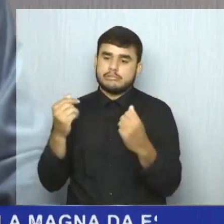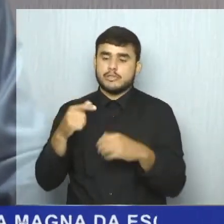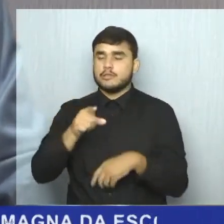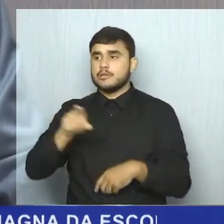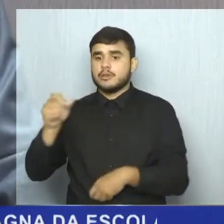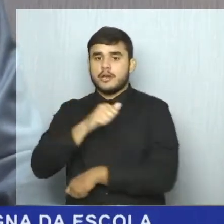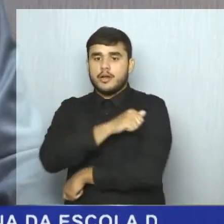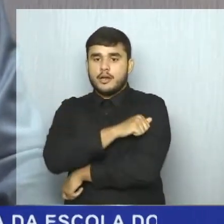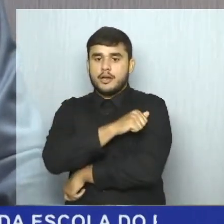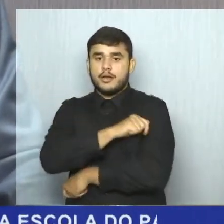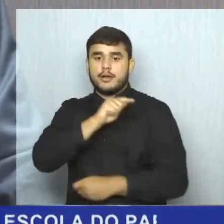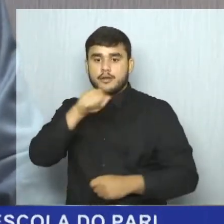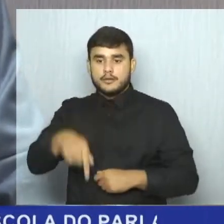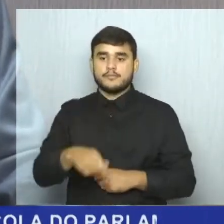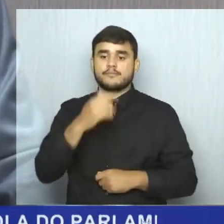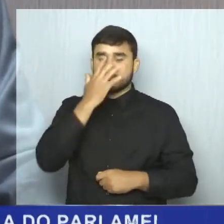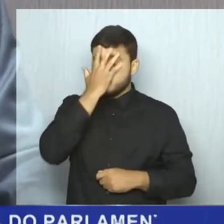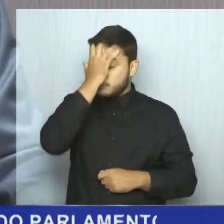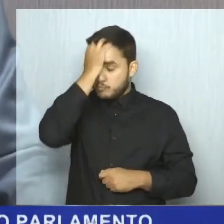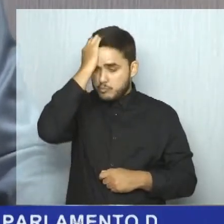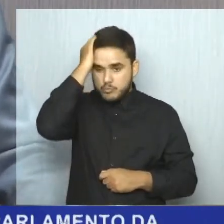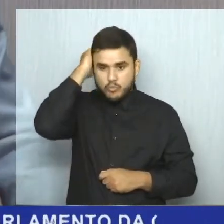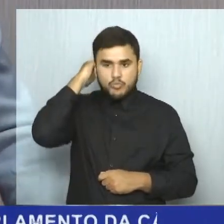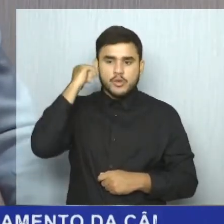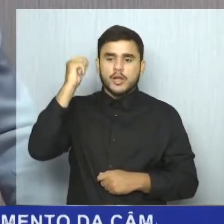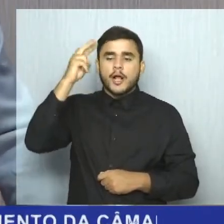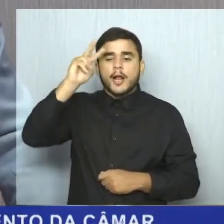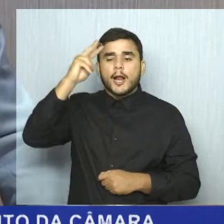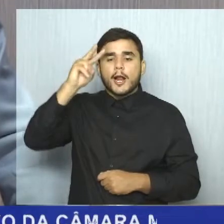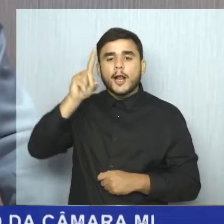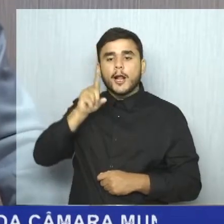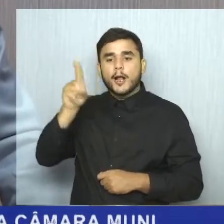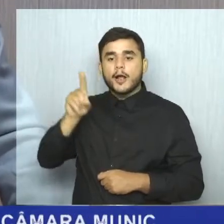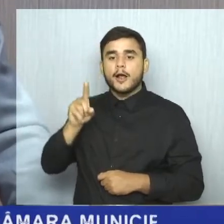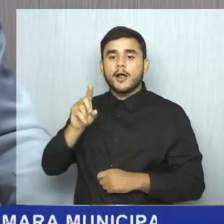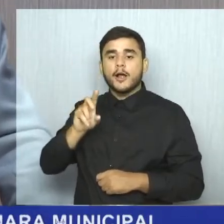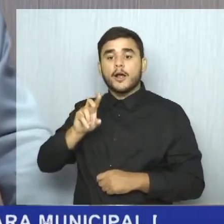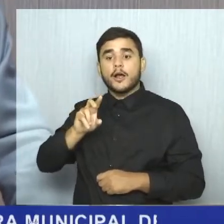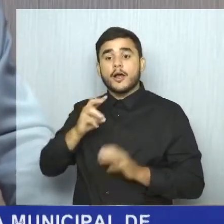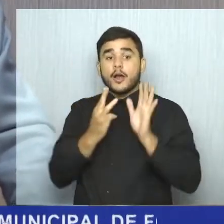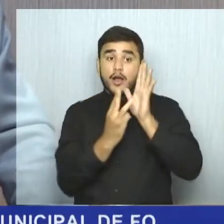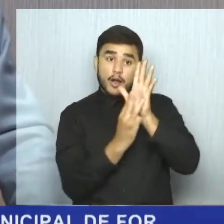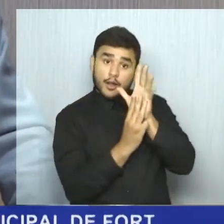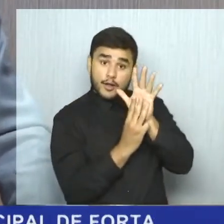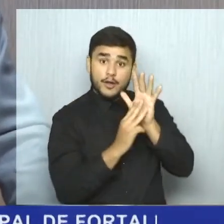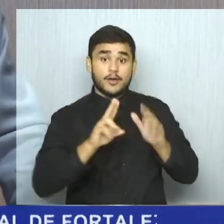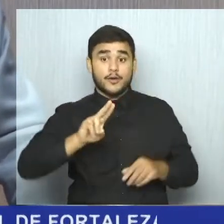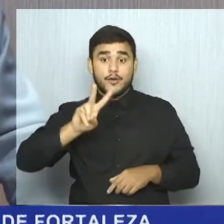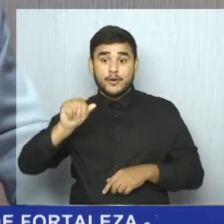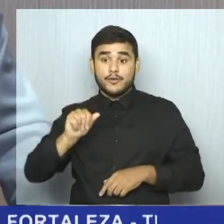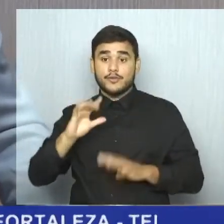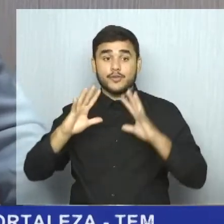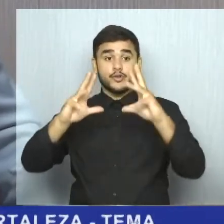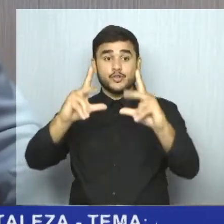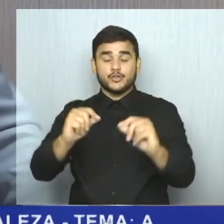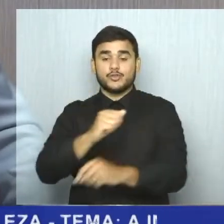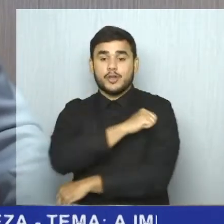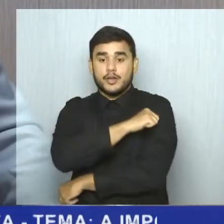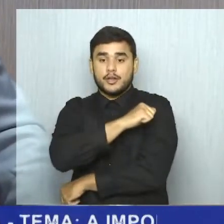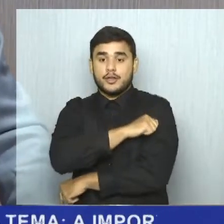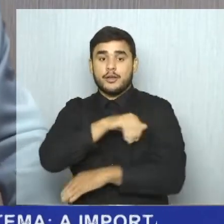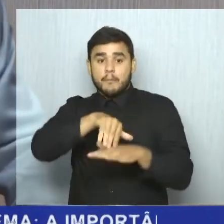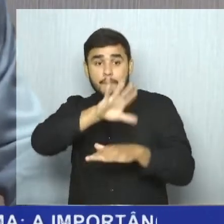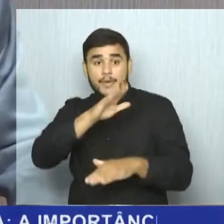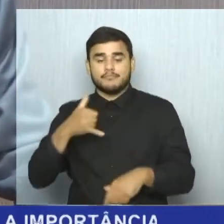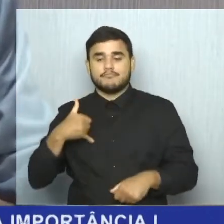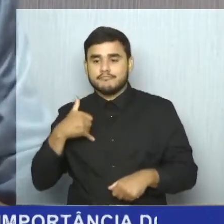nessa terra querida. Comecei minha primeira turma na Universidade Vale do Acaraú, todos os meus alunos eram mais velhos do que eu, professor Mauro